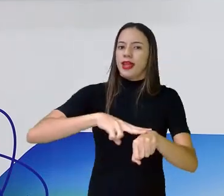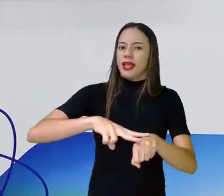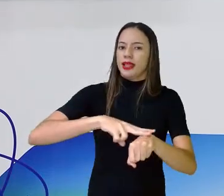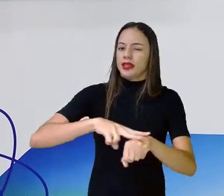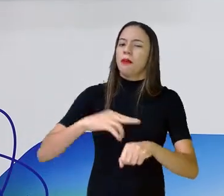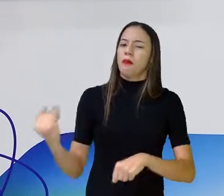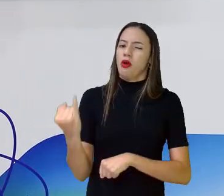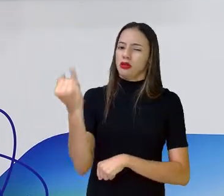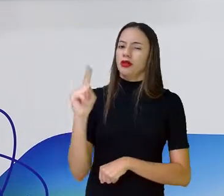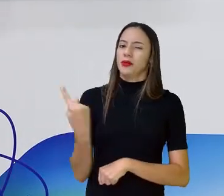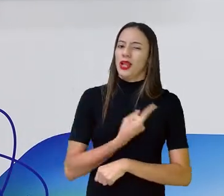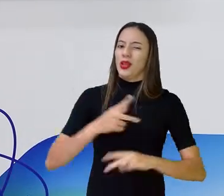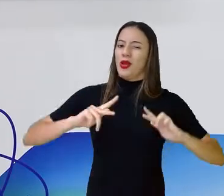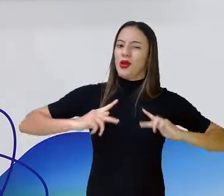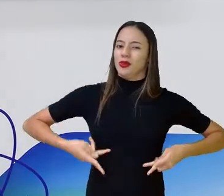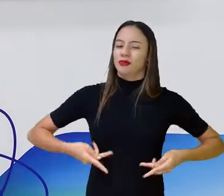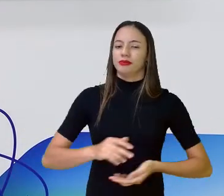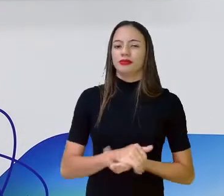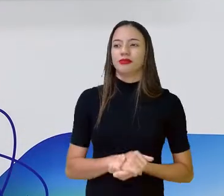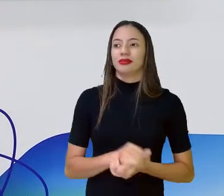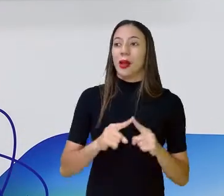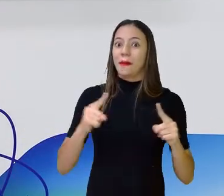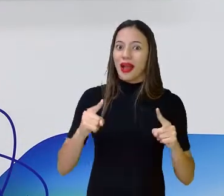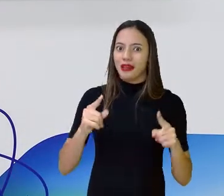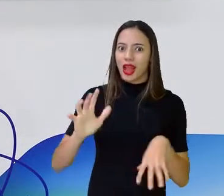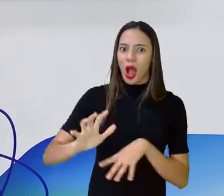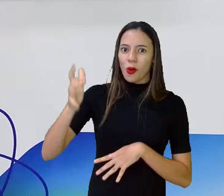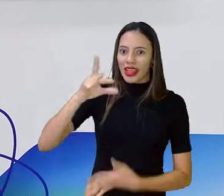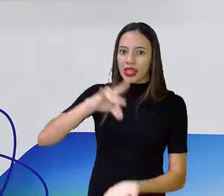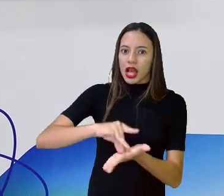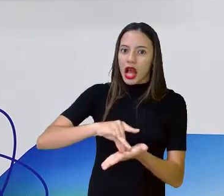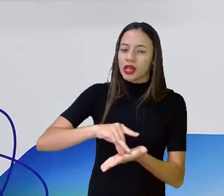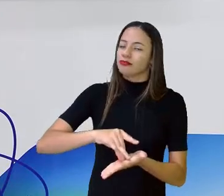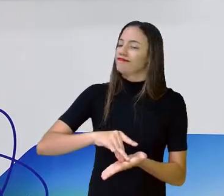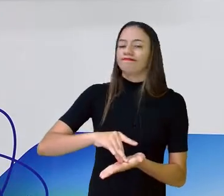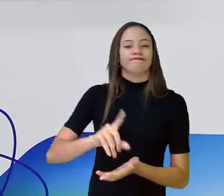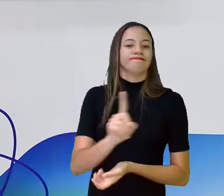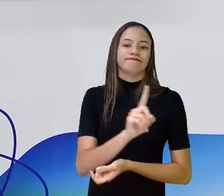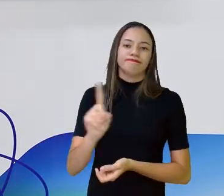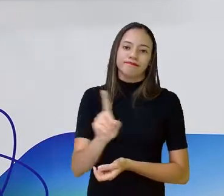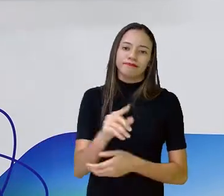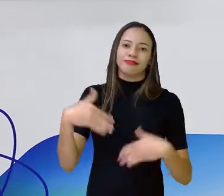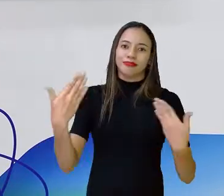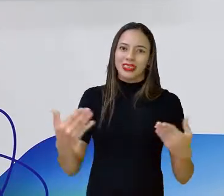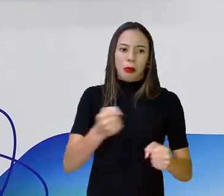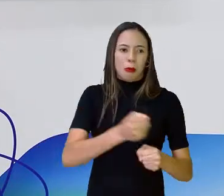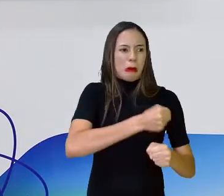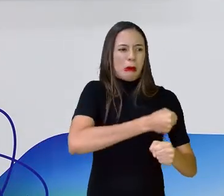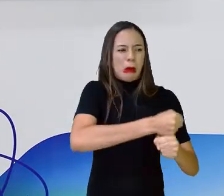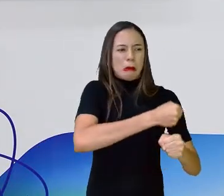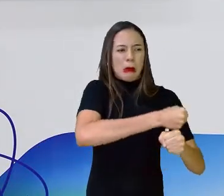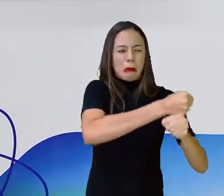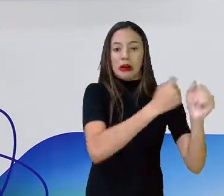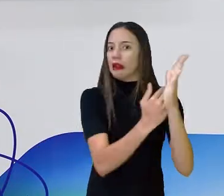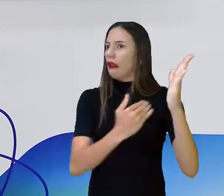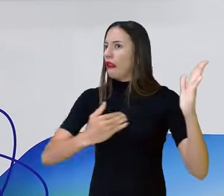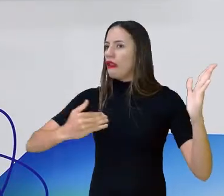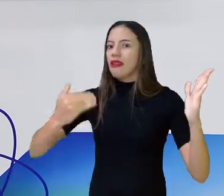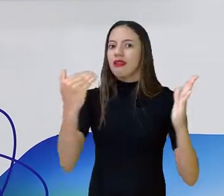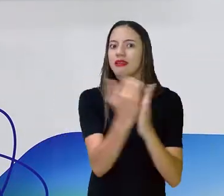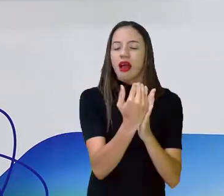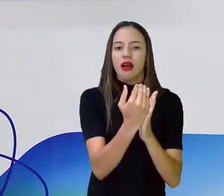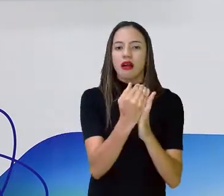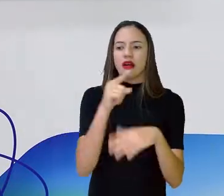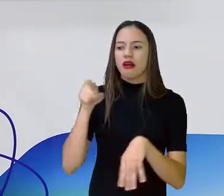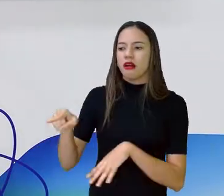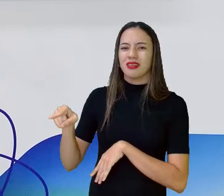Mas infelizmente, não é bem assim que acontece muitas vezes. Vai se construindo de forma desenfreada, sem